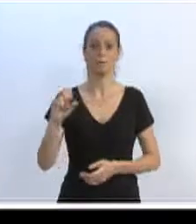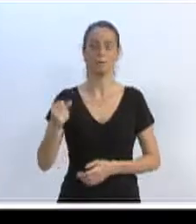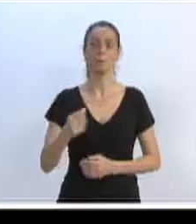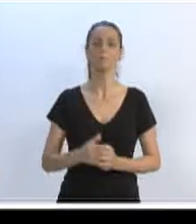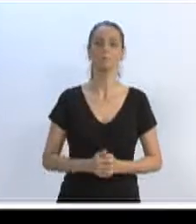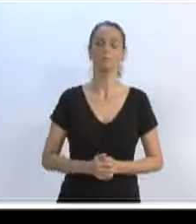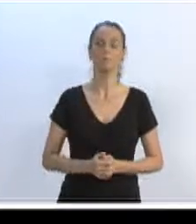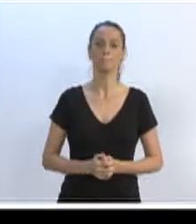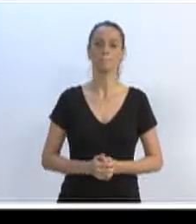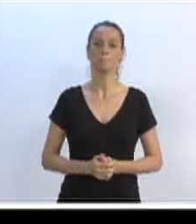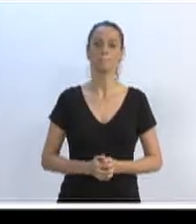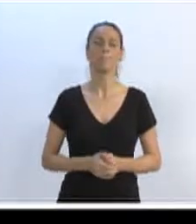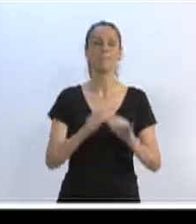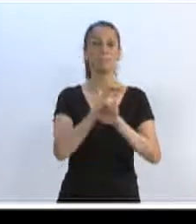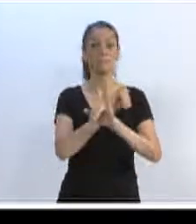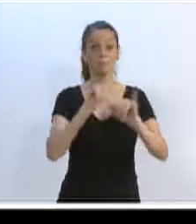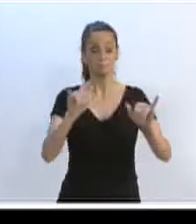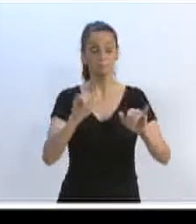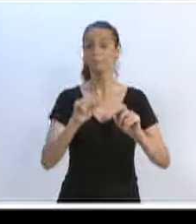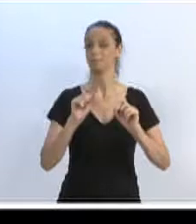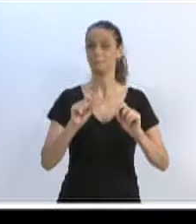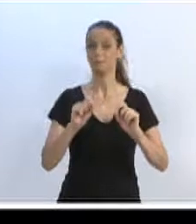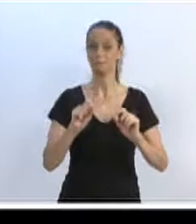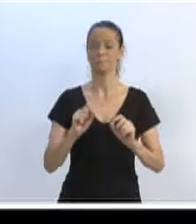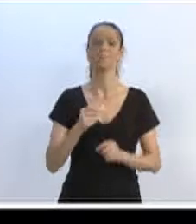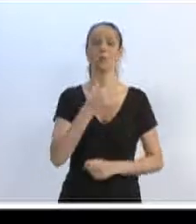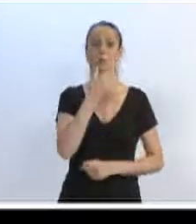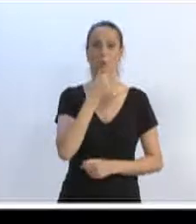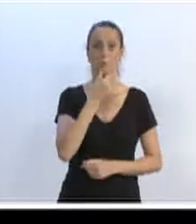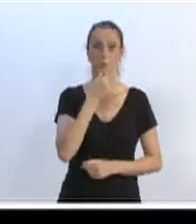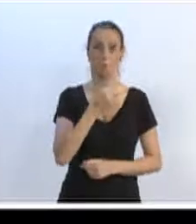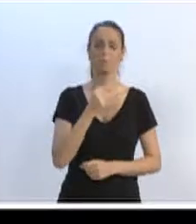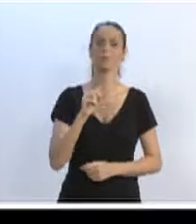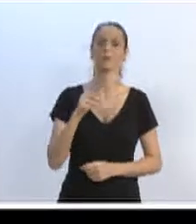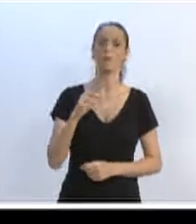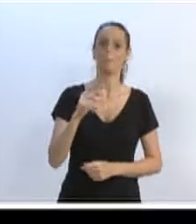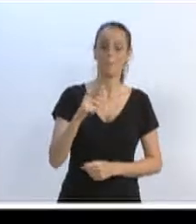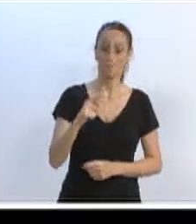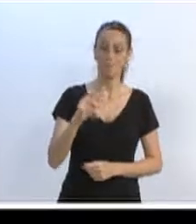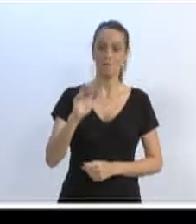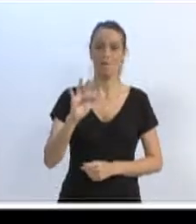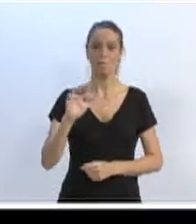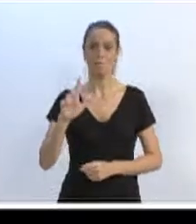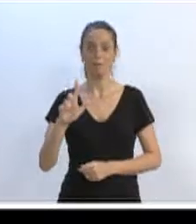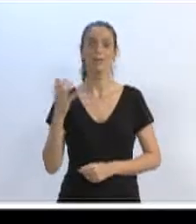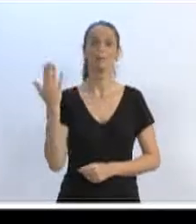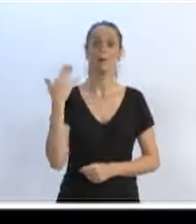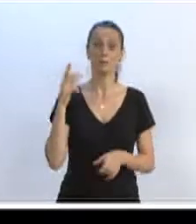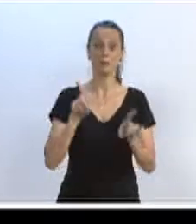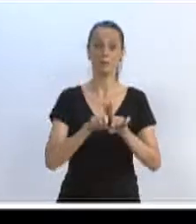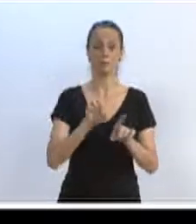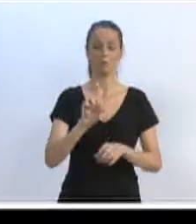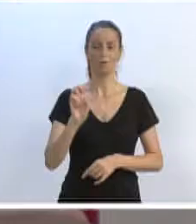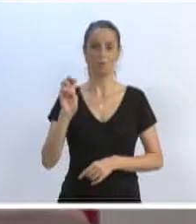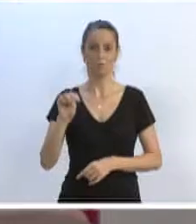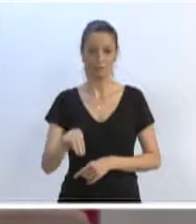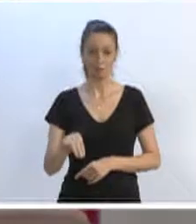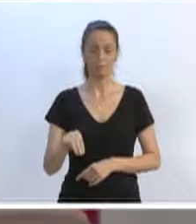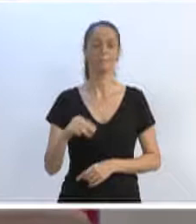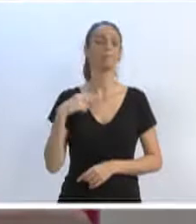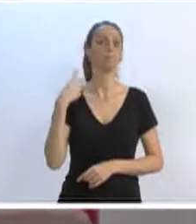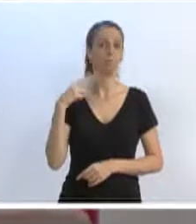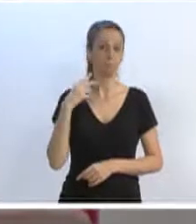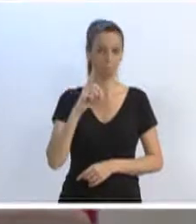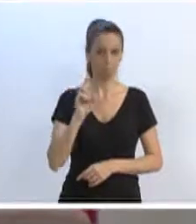aqui dizer que o Nagel Marinho foi do PFL e do DEM também, presidente. Também foi vereador do DEM,